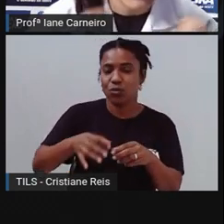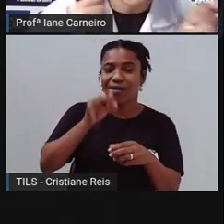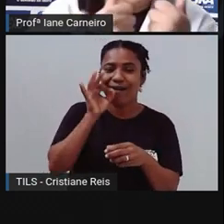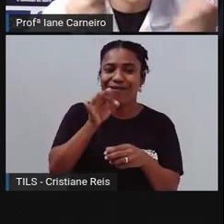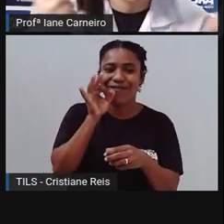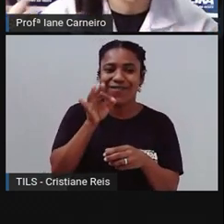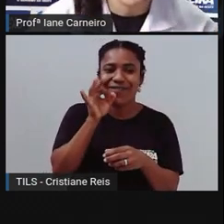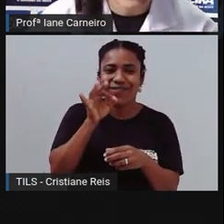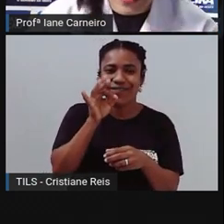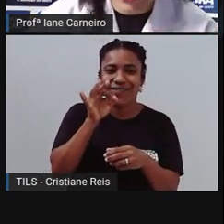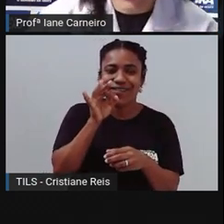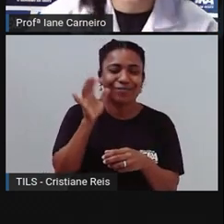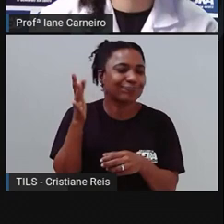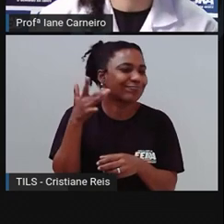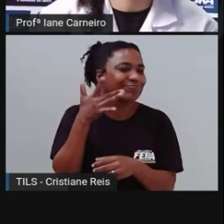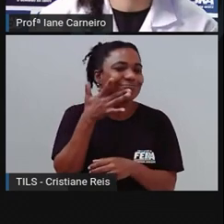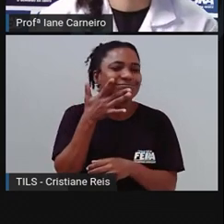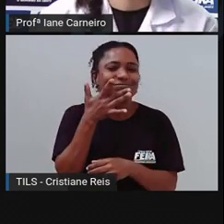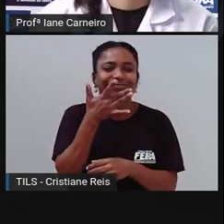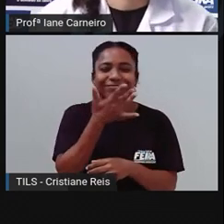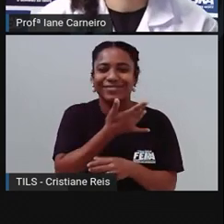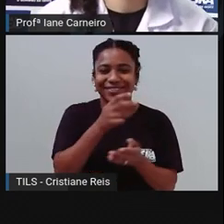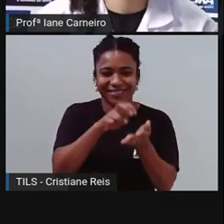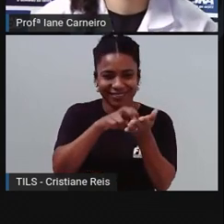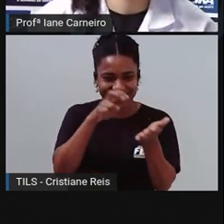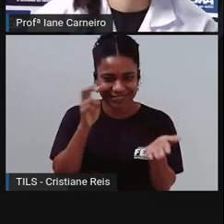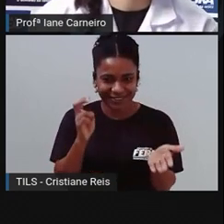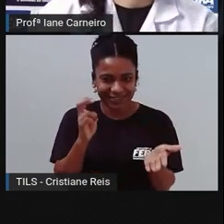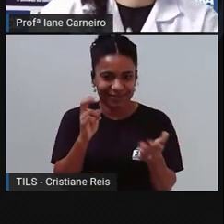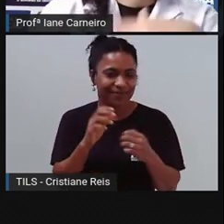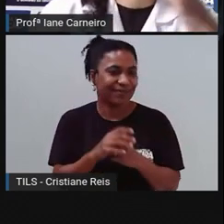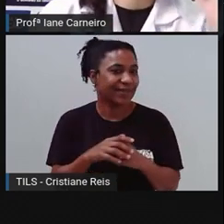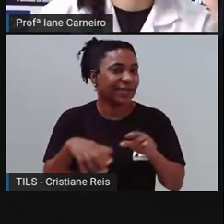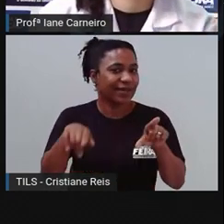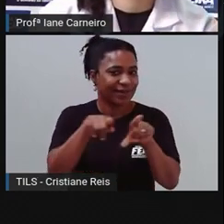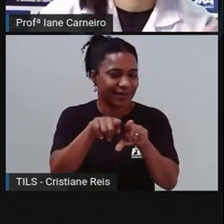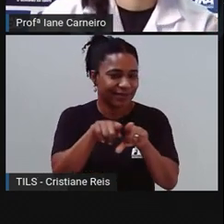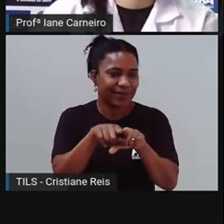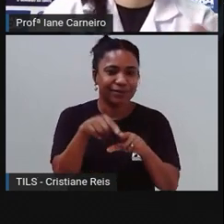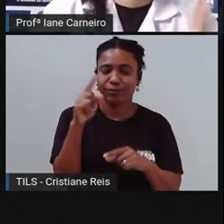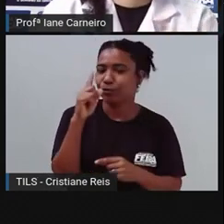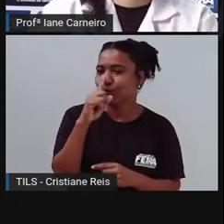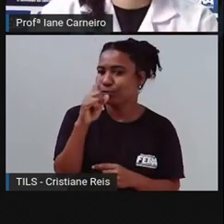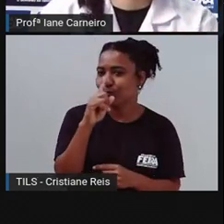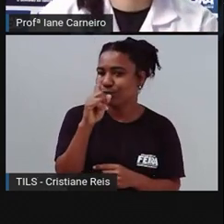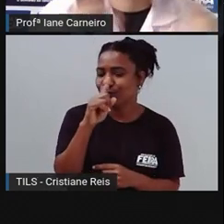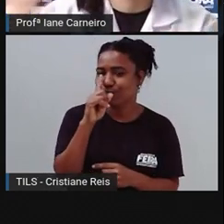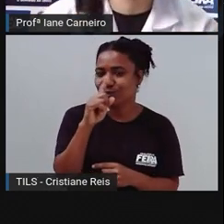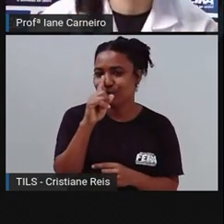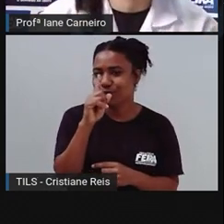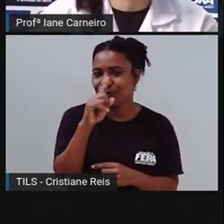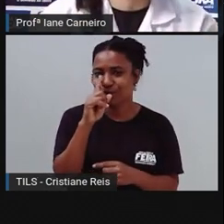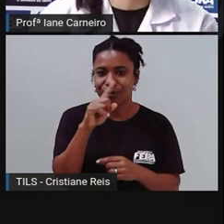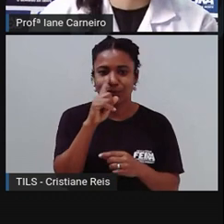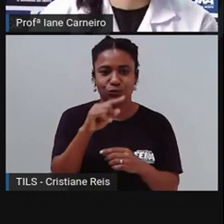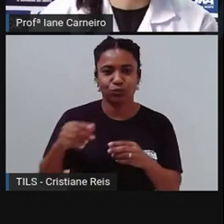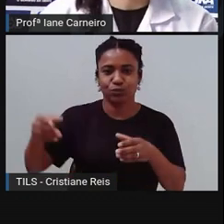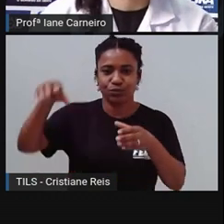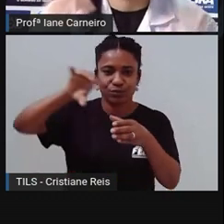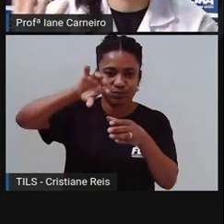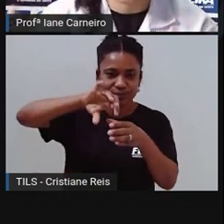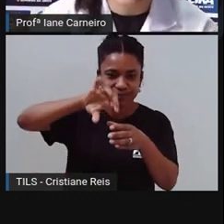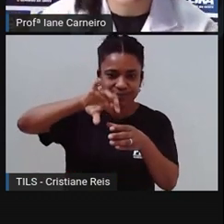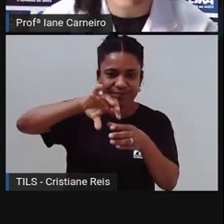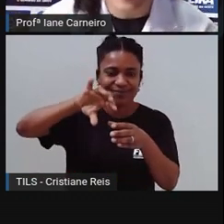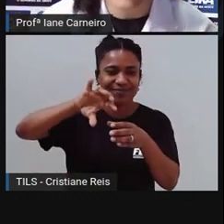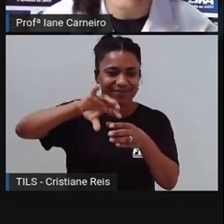cafezinho maroto, gostoso que a gente toma de manhã. Além disso, ó, se o biscoito, você terminou de usar o biscoito todo,